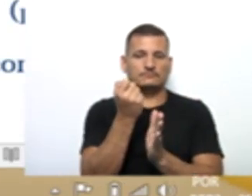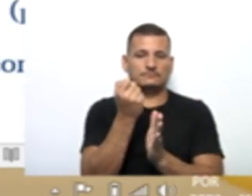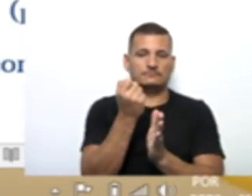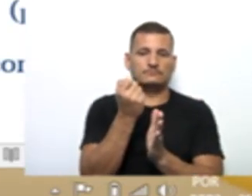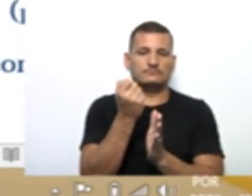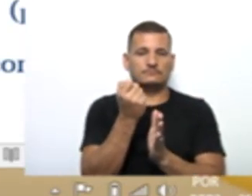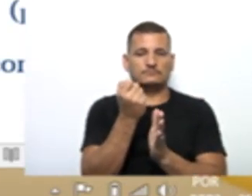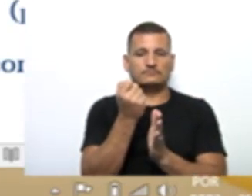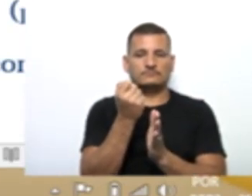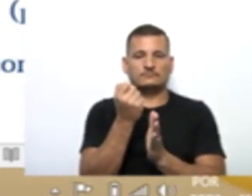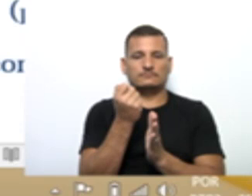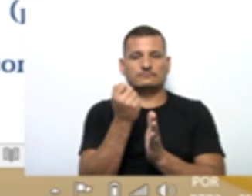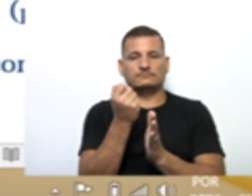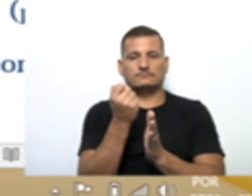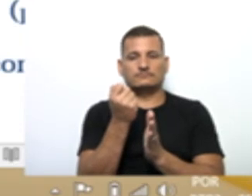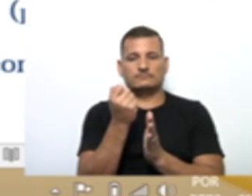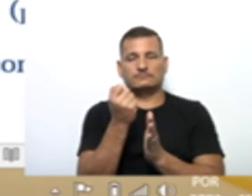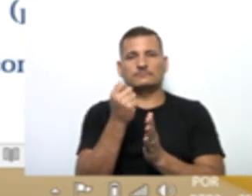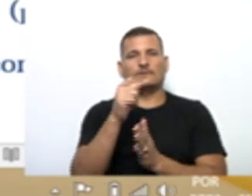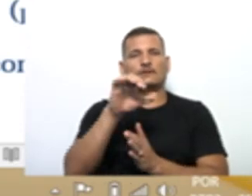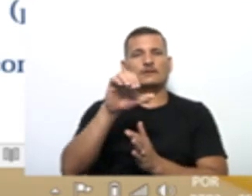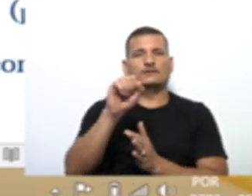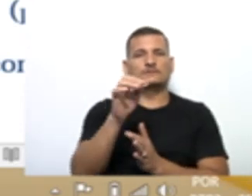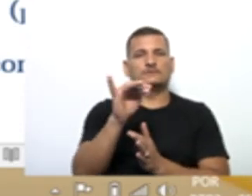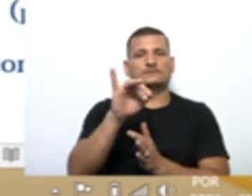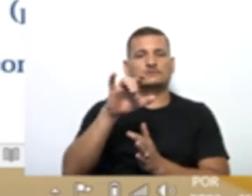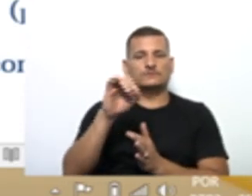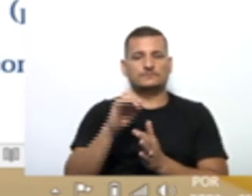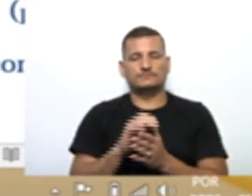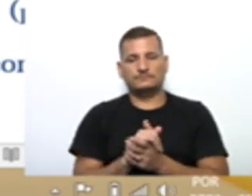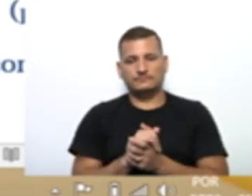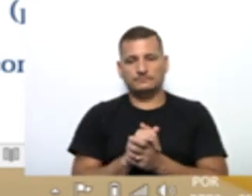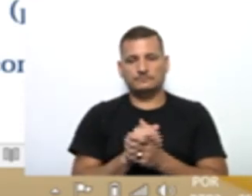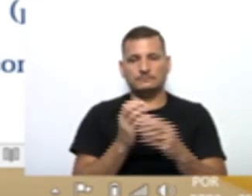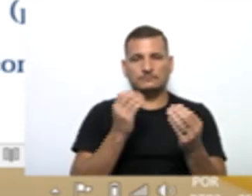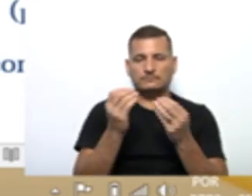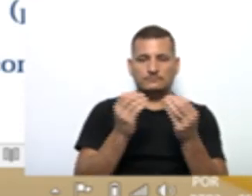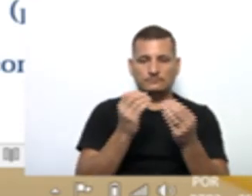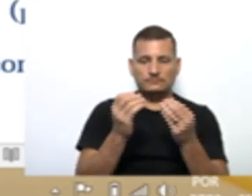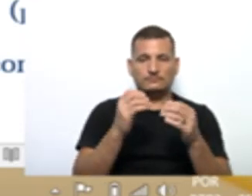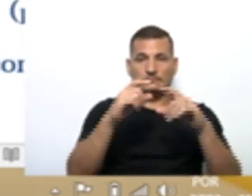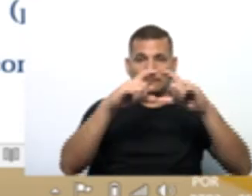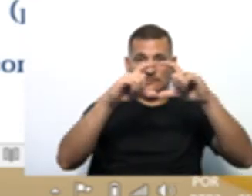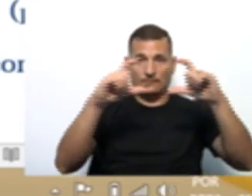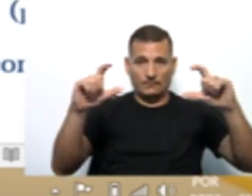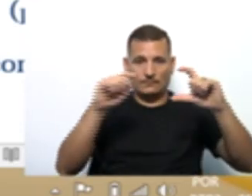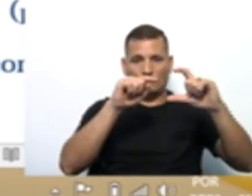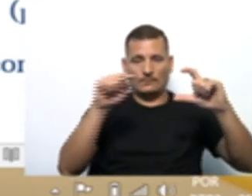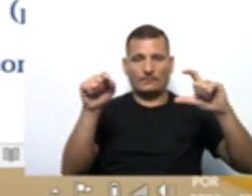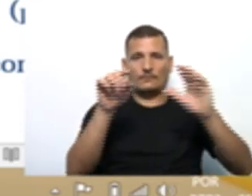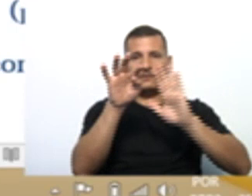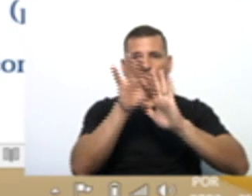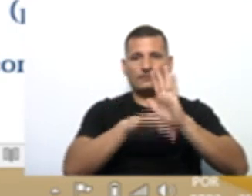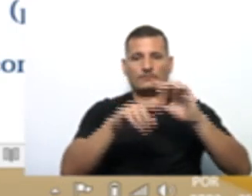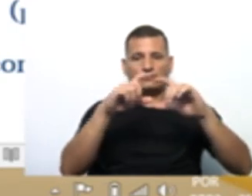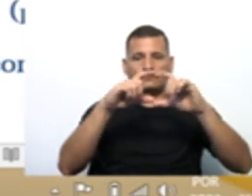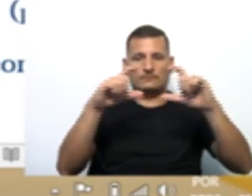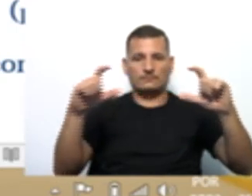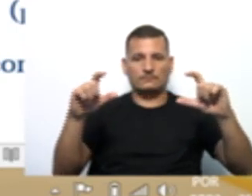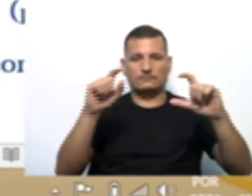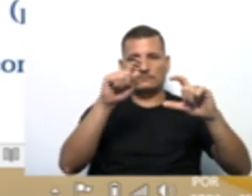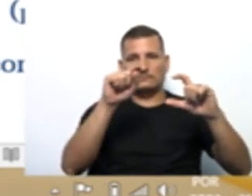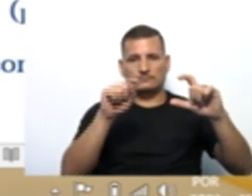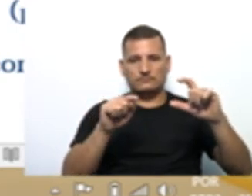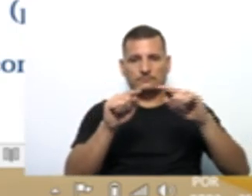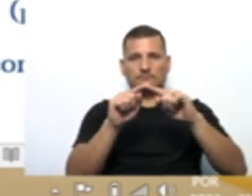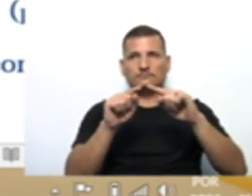um estilo. Como que eu faço isso? Eu seleciono o texto que eu tenho, venho na aba, na